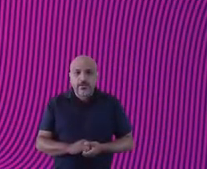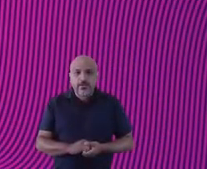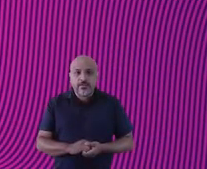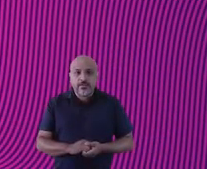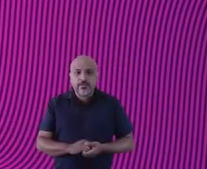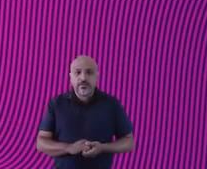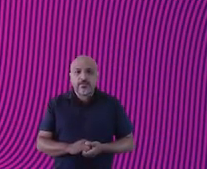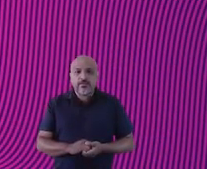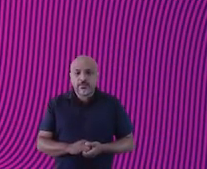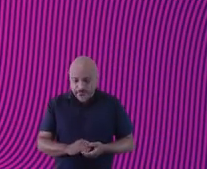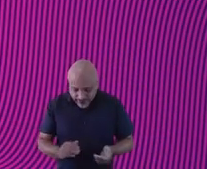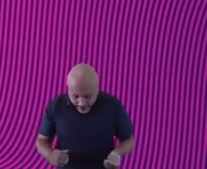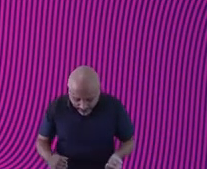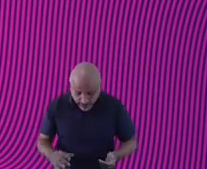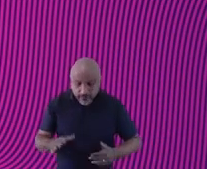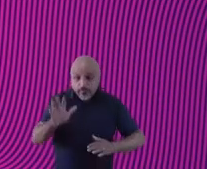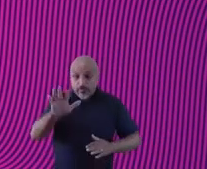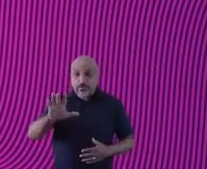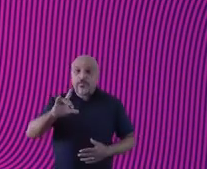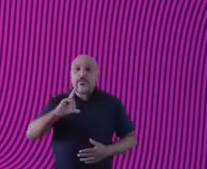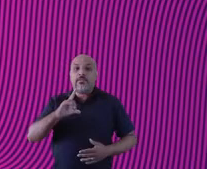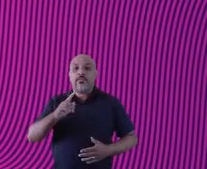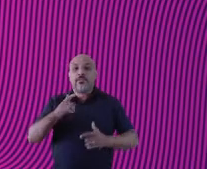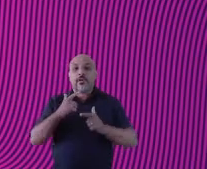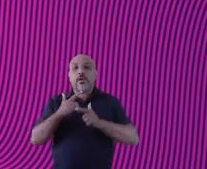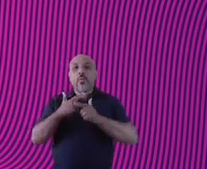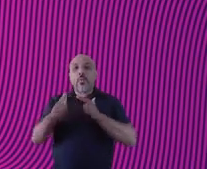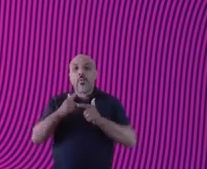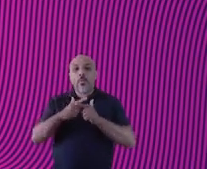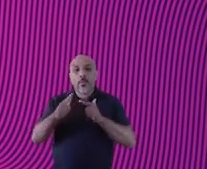A gente está com um problema com o caso